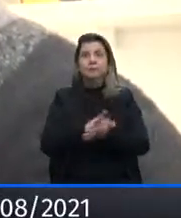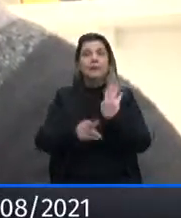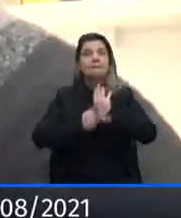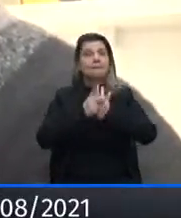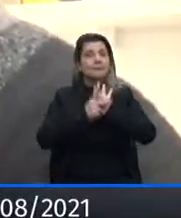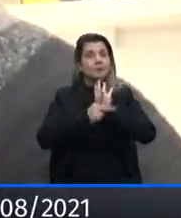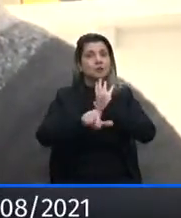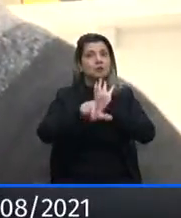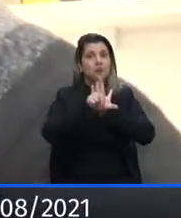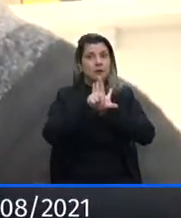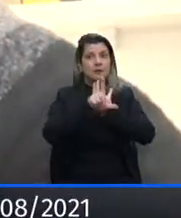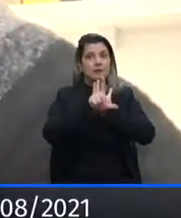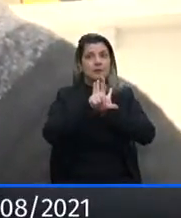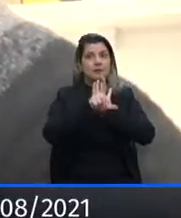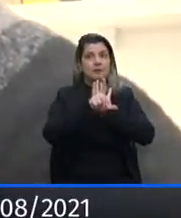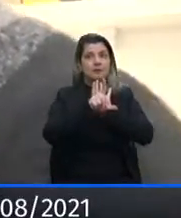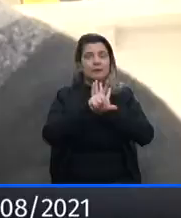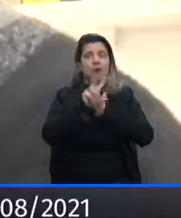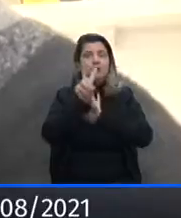Projeto de lei